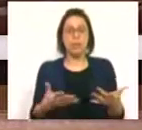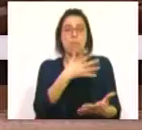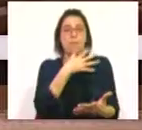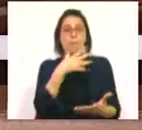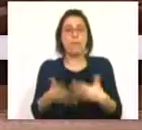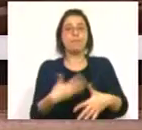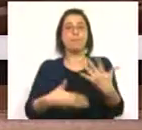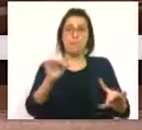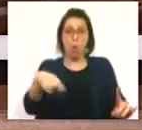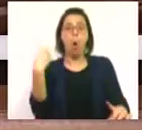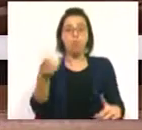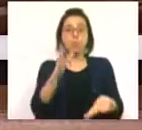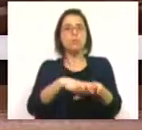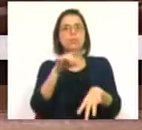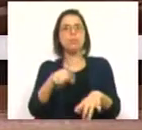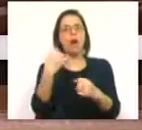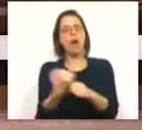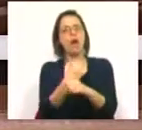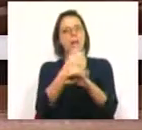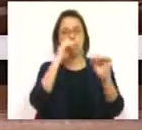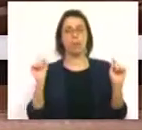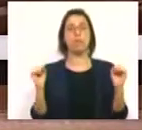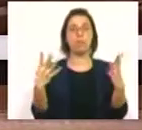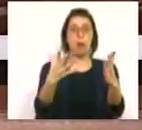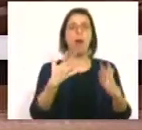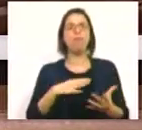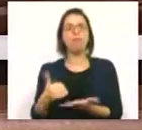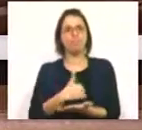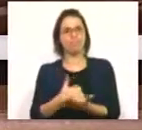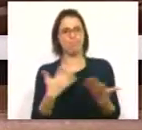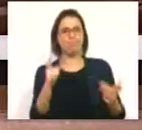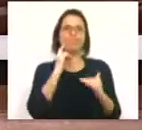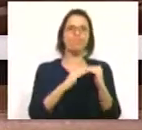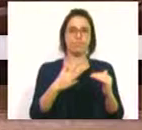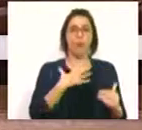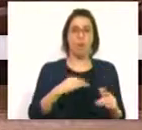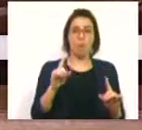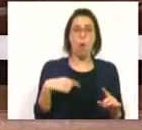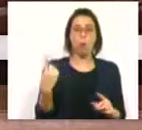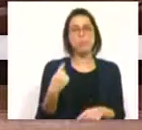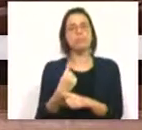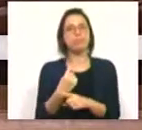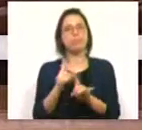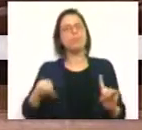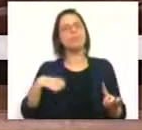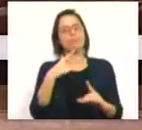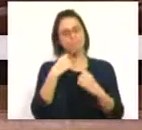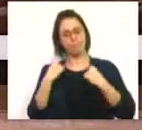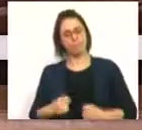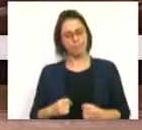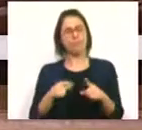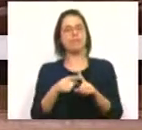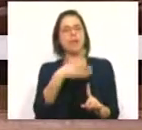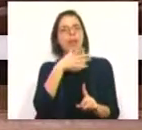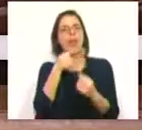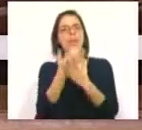desejáveis dinâmicas em torno de uma atividade florestal que se quer rentável e sustentável. É também por isso que os verdes afirmam que a tese